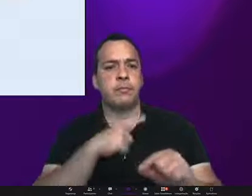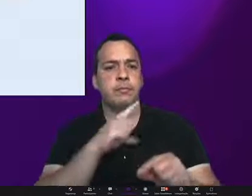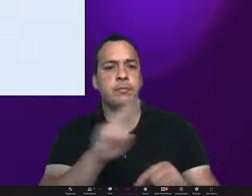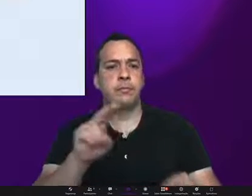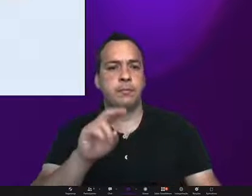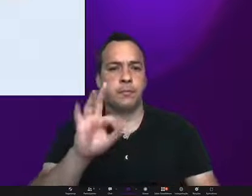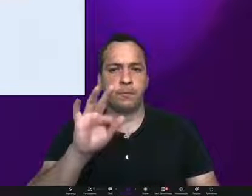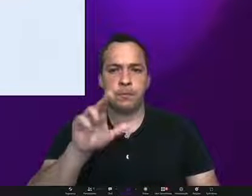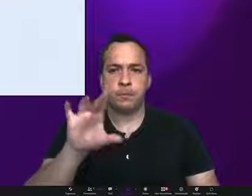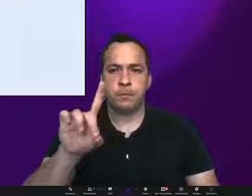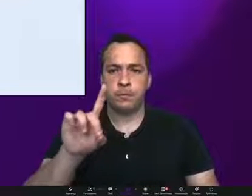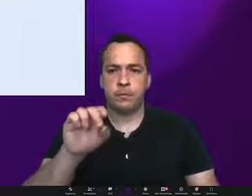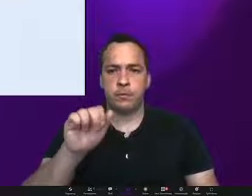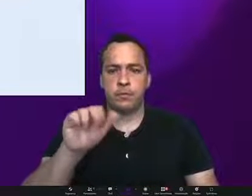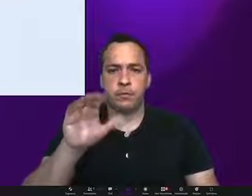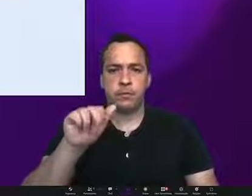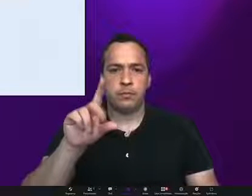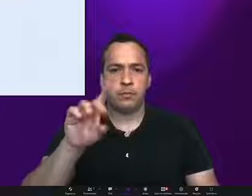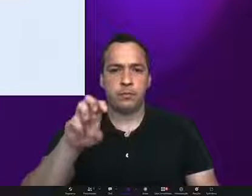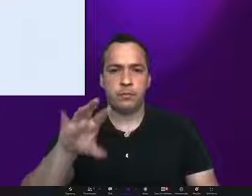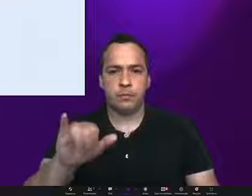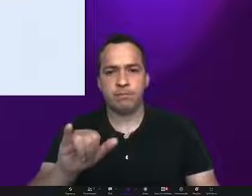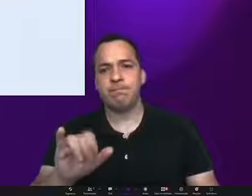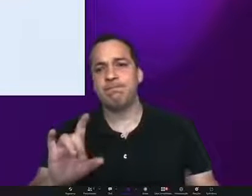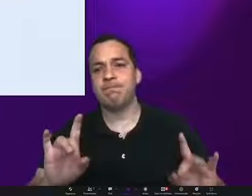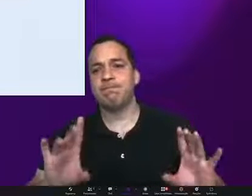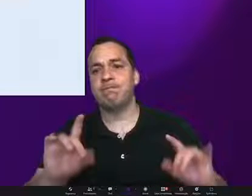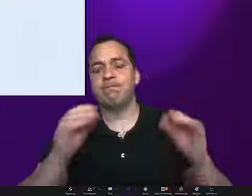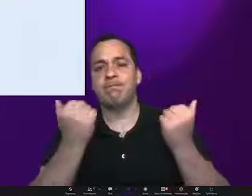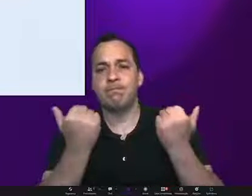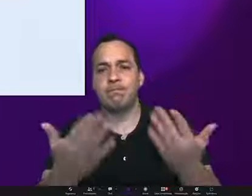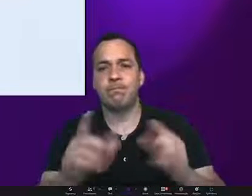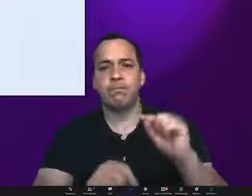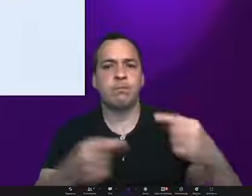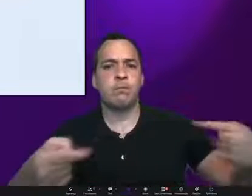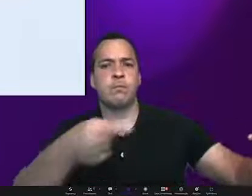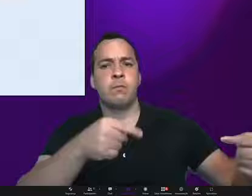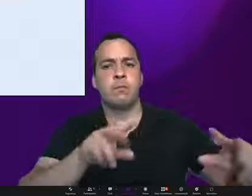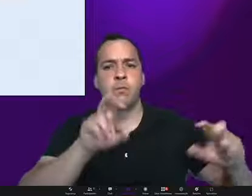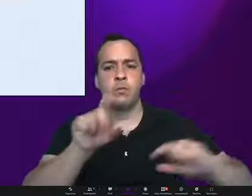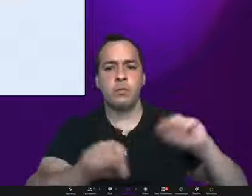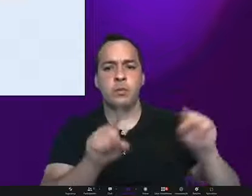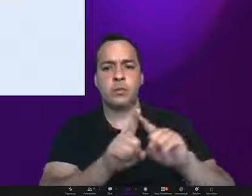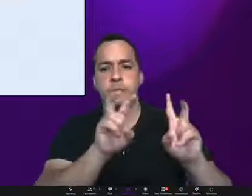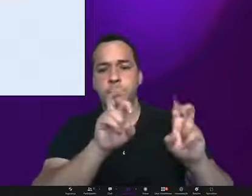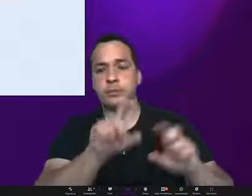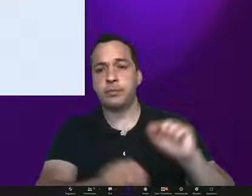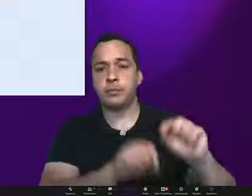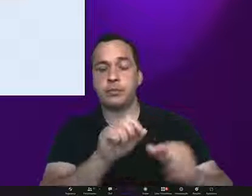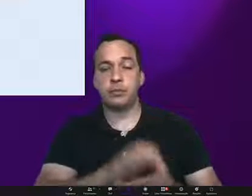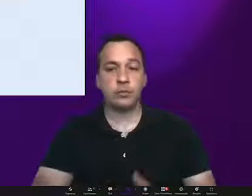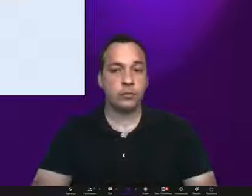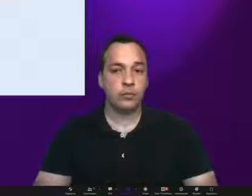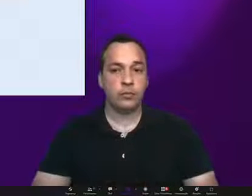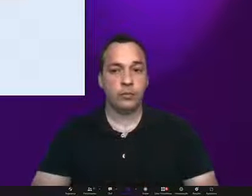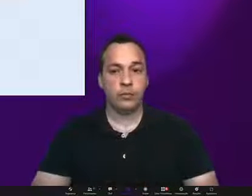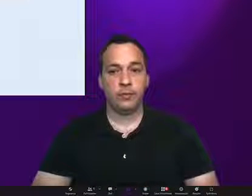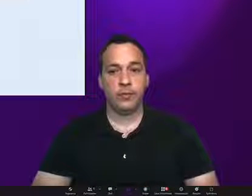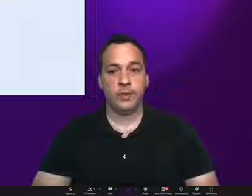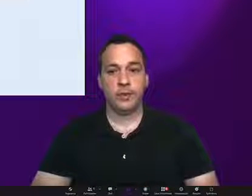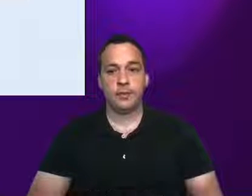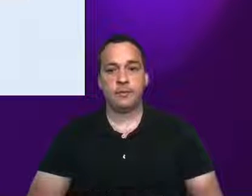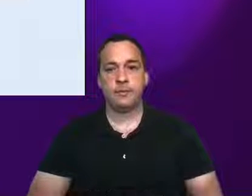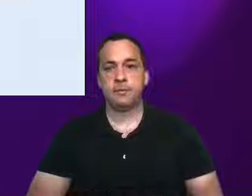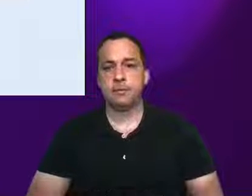uma iniciativa exclusivamente para discutir este tema de